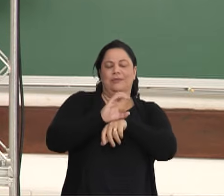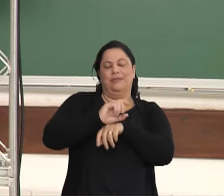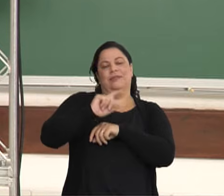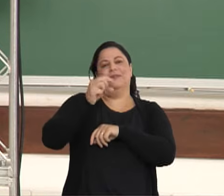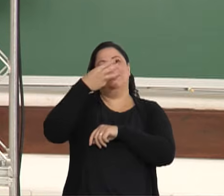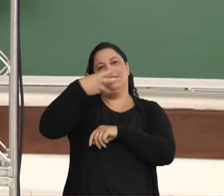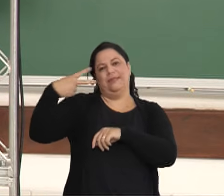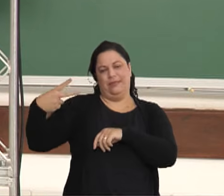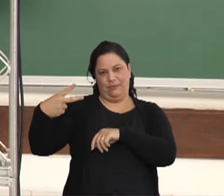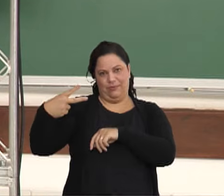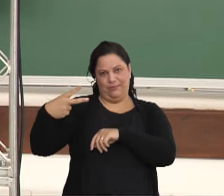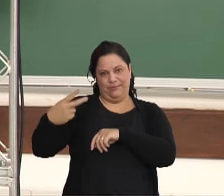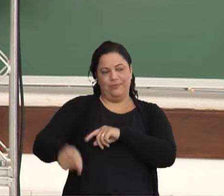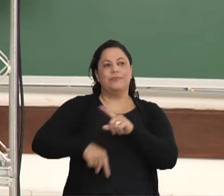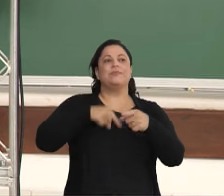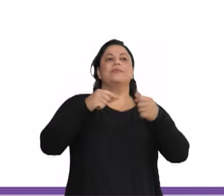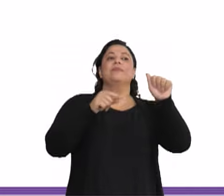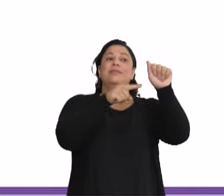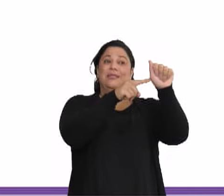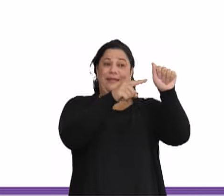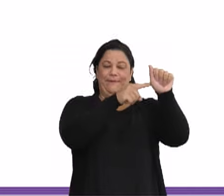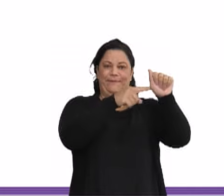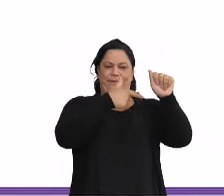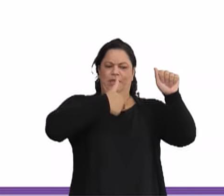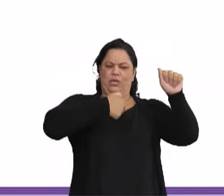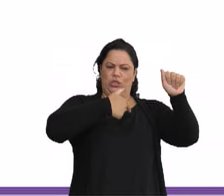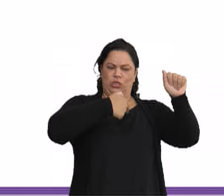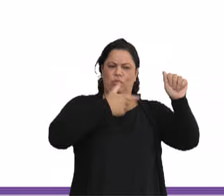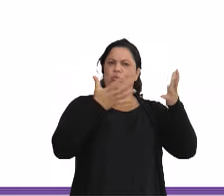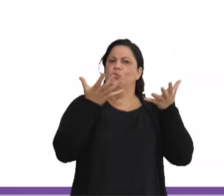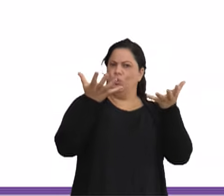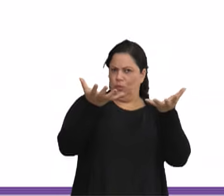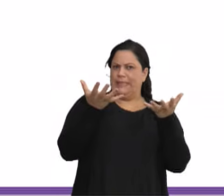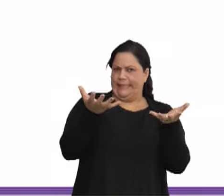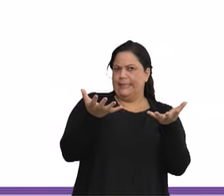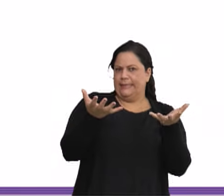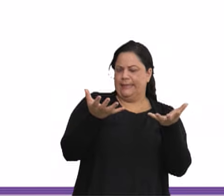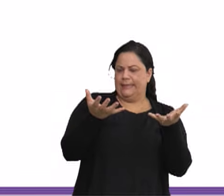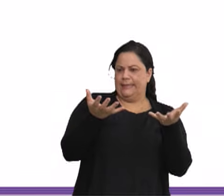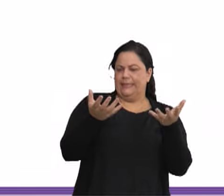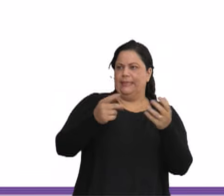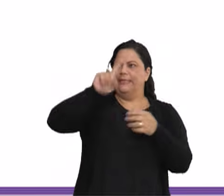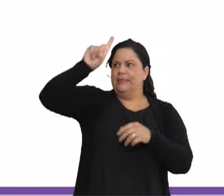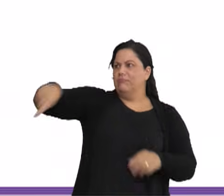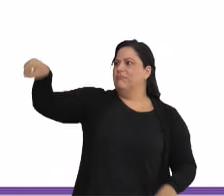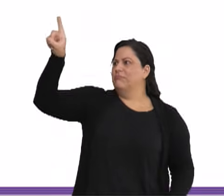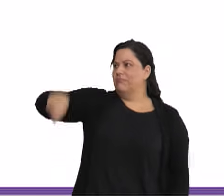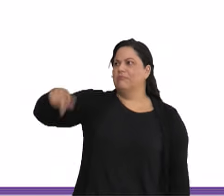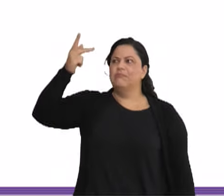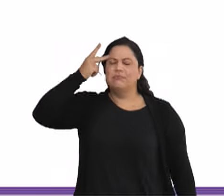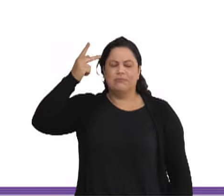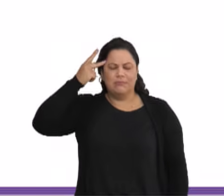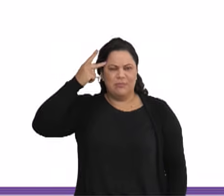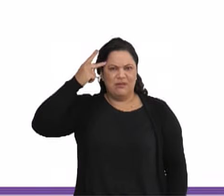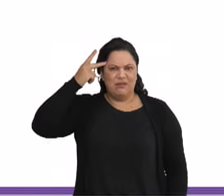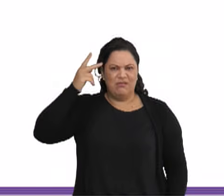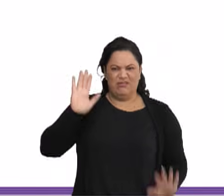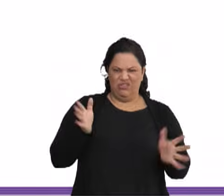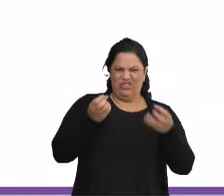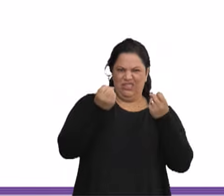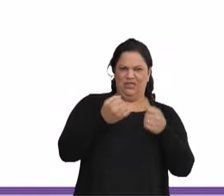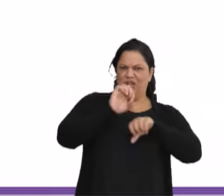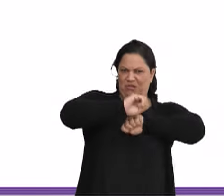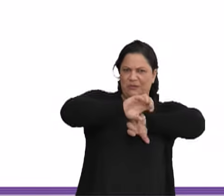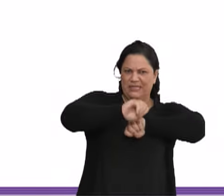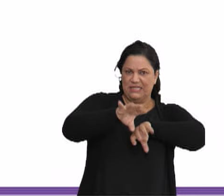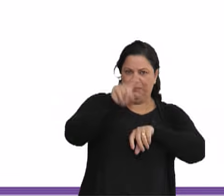A. Getúlio Vargas queria excluir São Paulo do Brasil. Em algum momento a gente falou disso, que Getúlio queria tirar